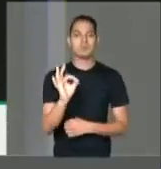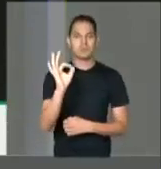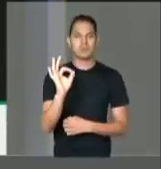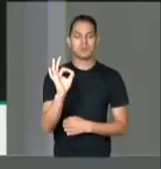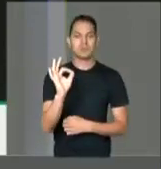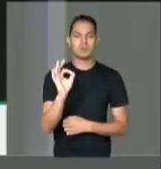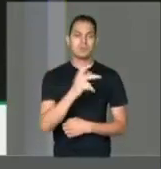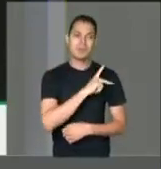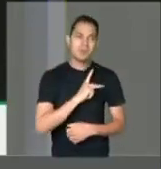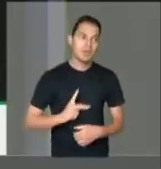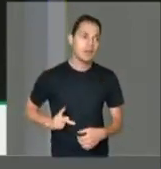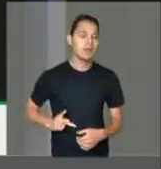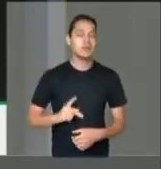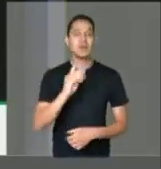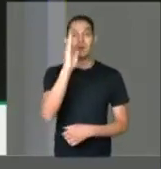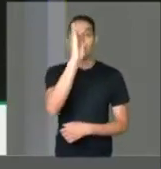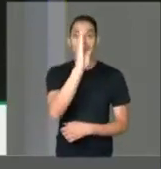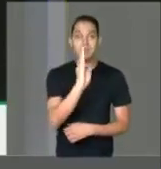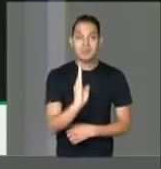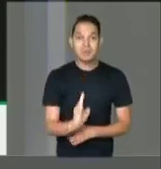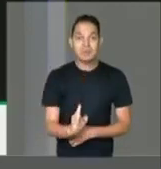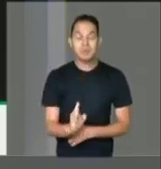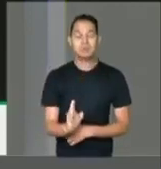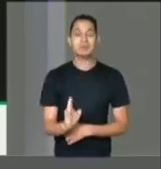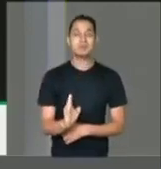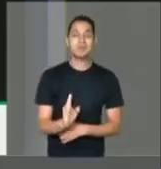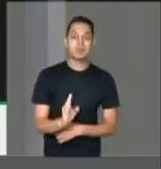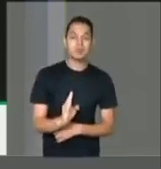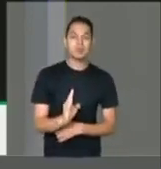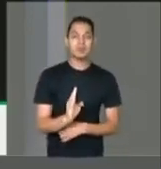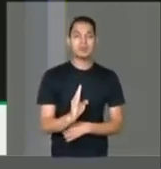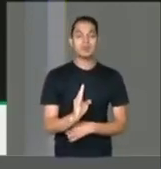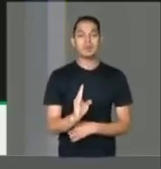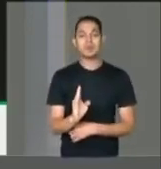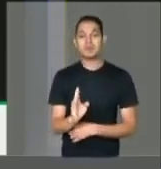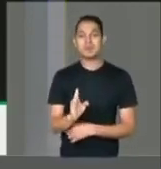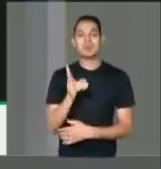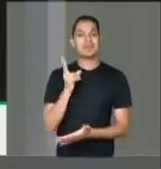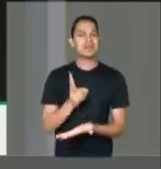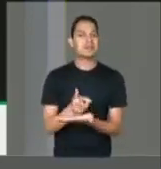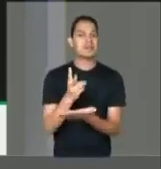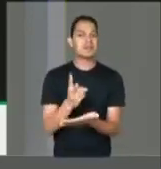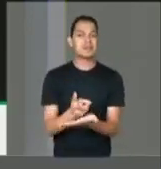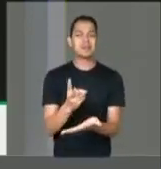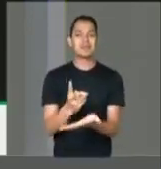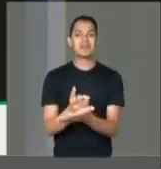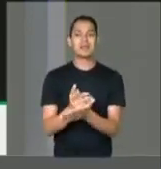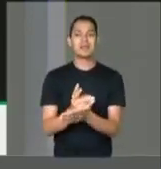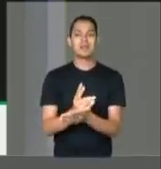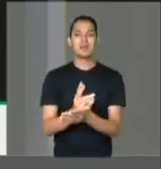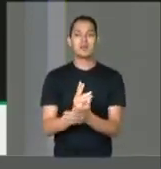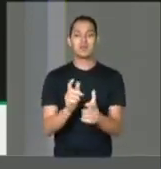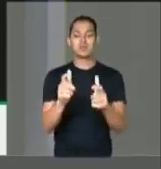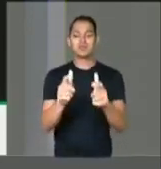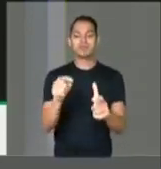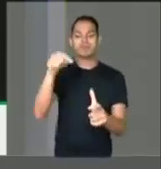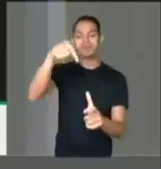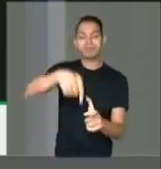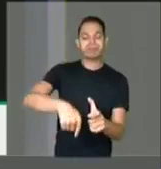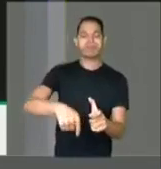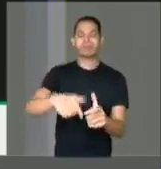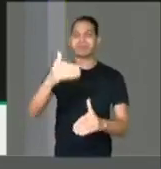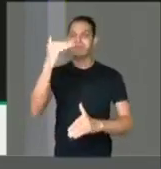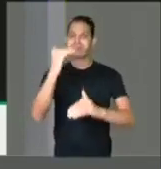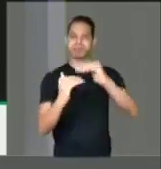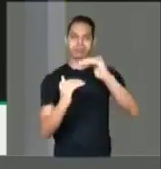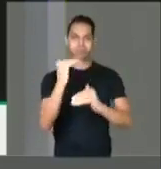32,4%. Senhor presidente, o Brasil está se acentuando, está seguindo rumo a mais desigualdade.